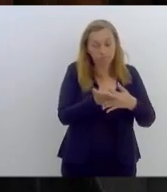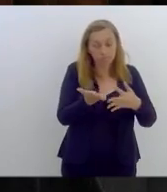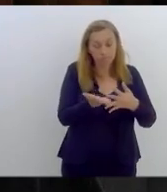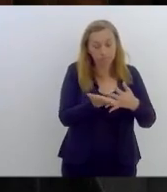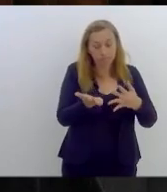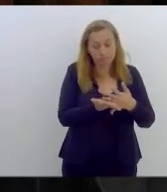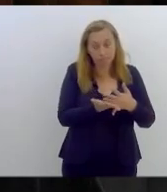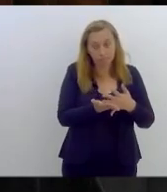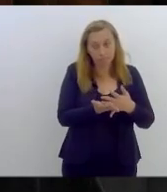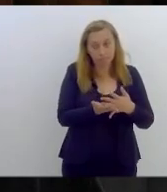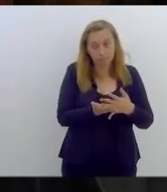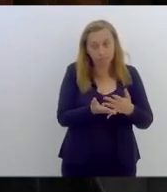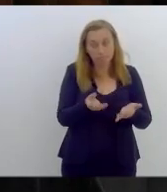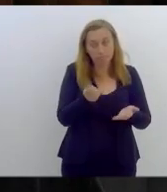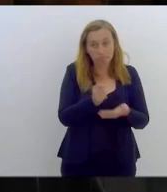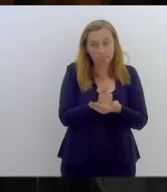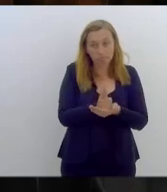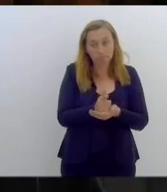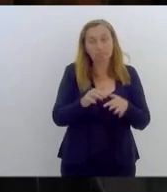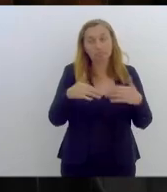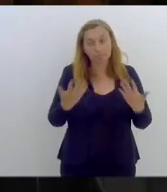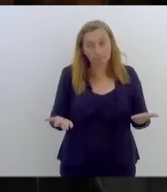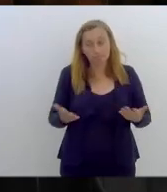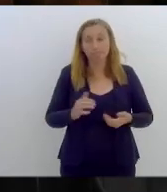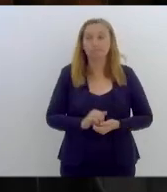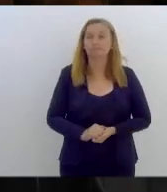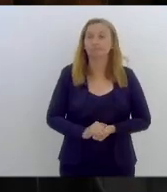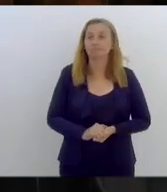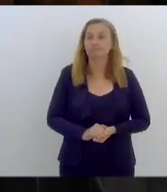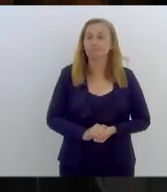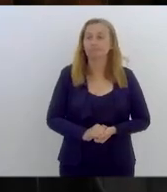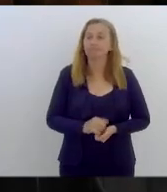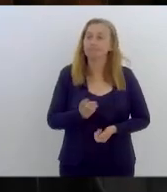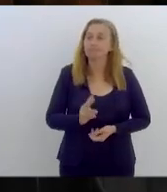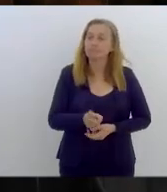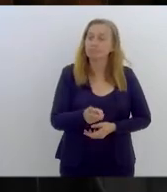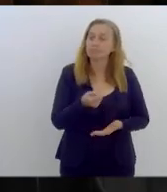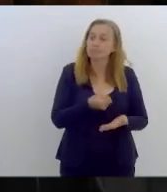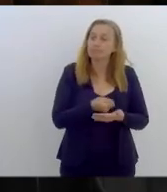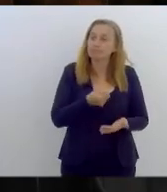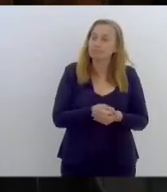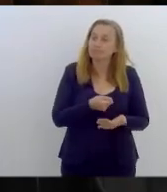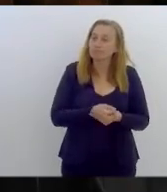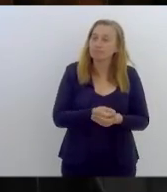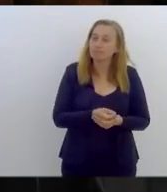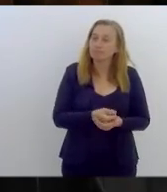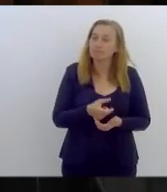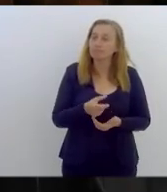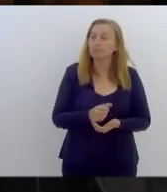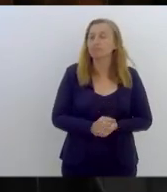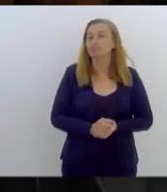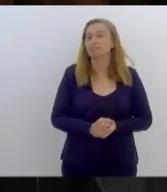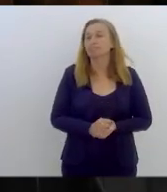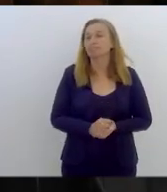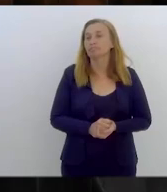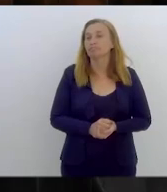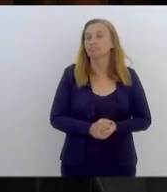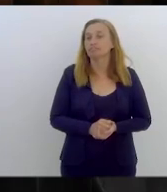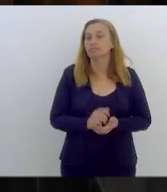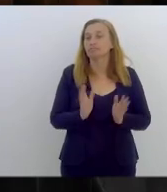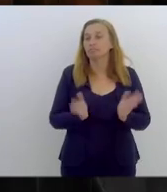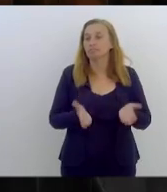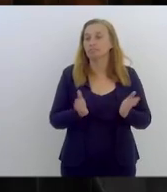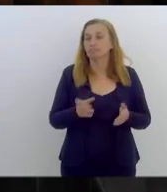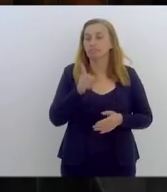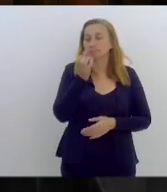entrar a partir de hoje então vou continuar a cobrar essa decisão porque hoje